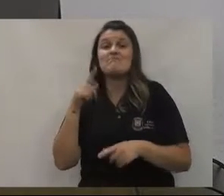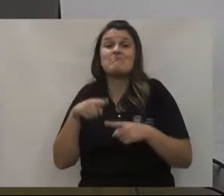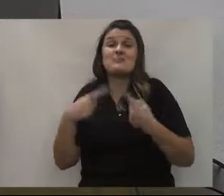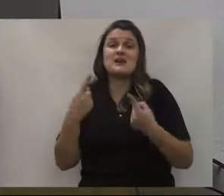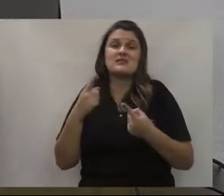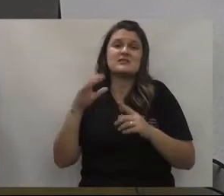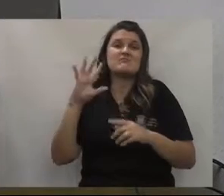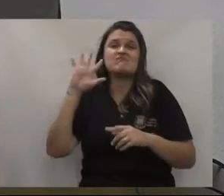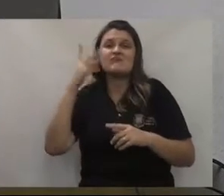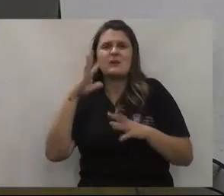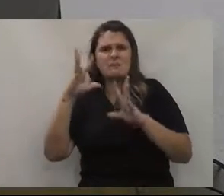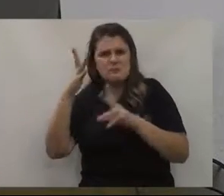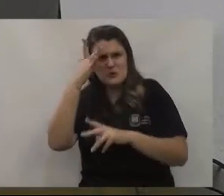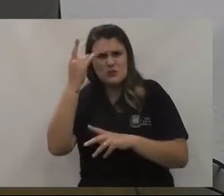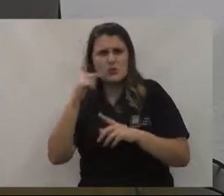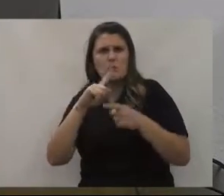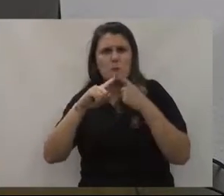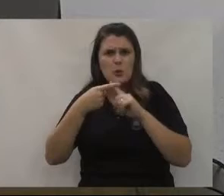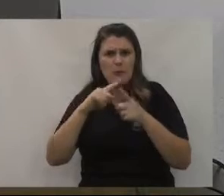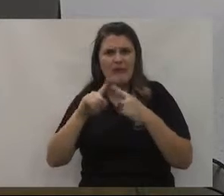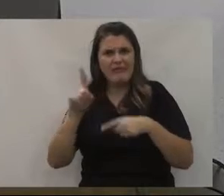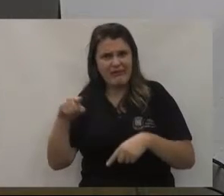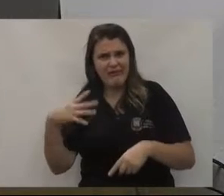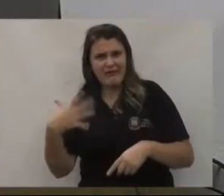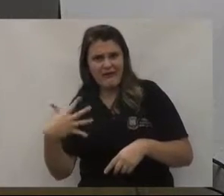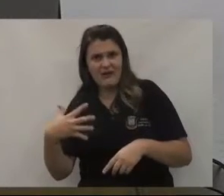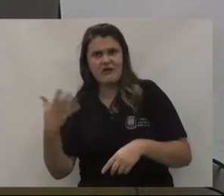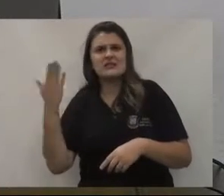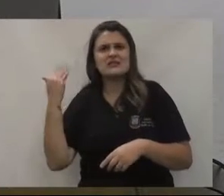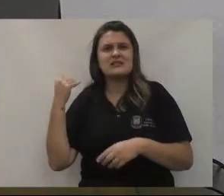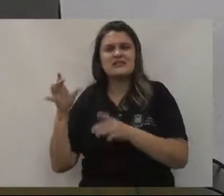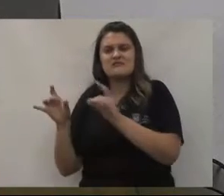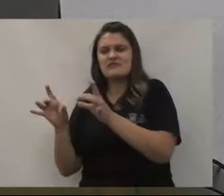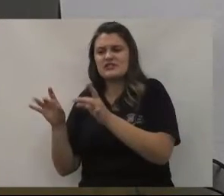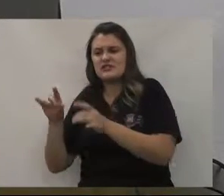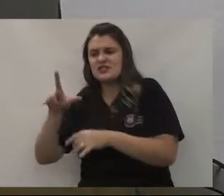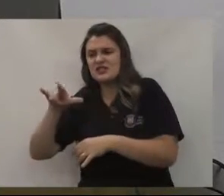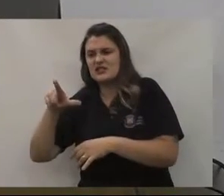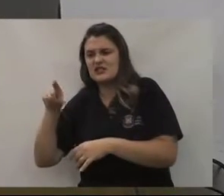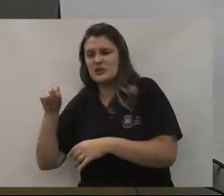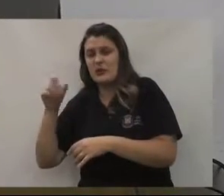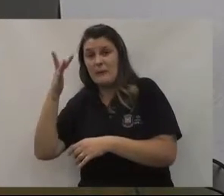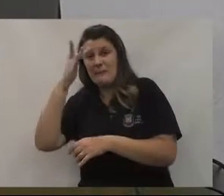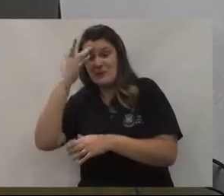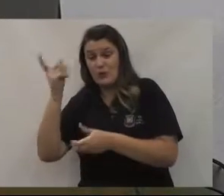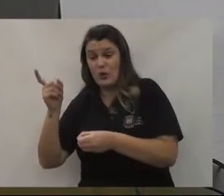todo mundo promete, não é muito caro. Na época, nós vendíamos a lixeira para o comerciante